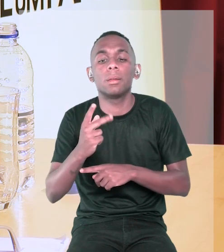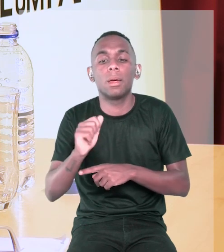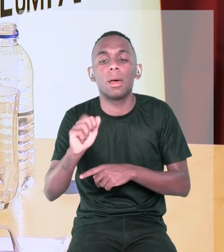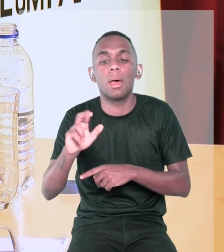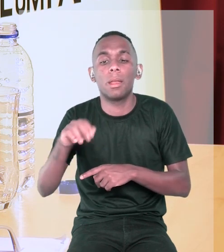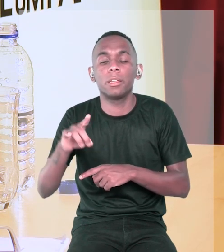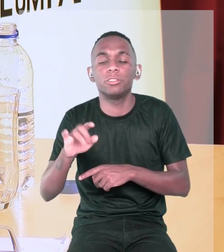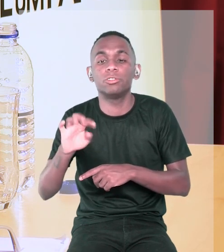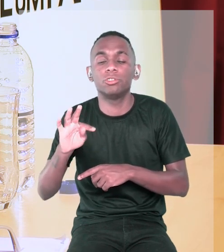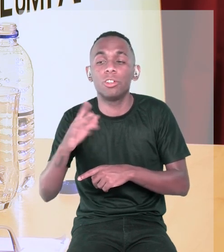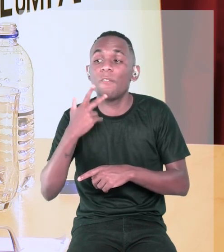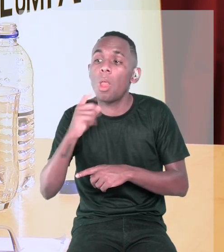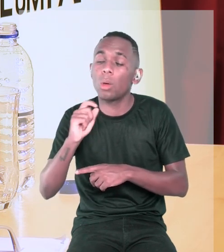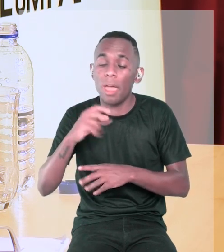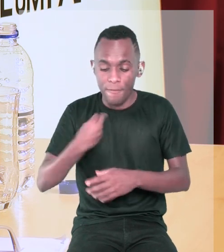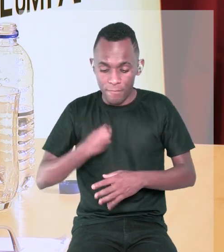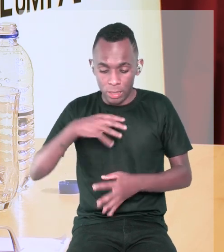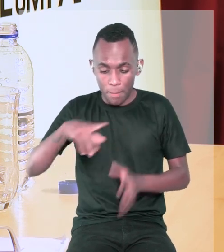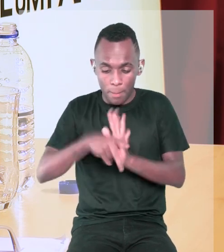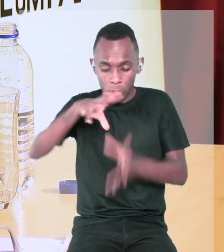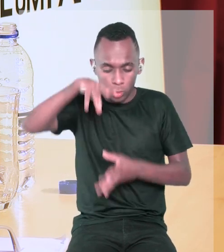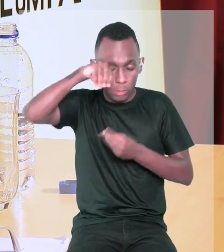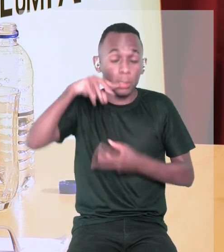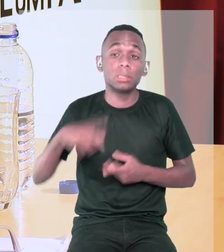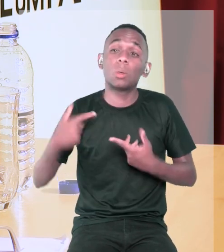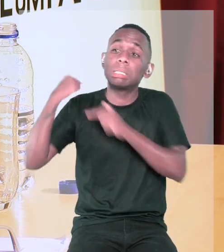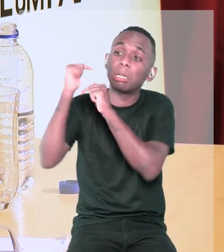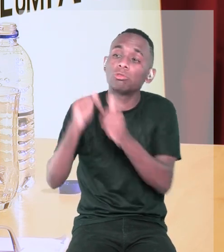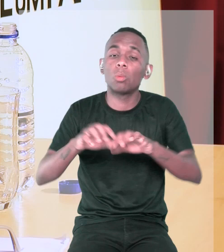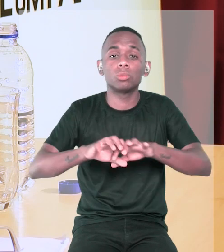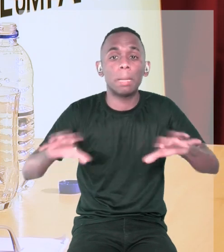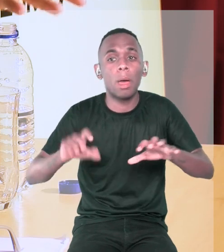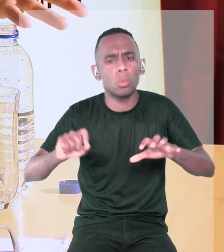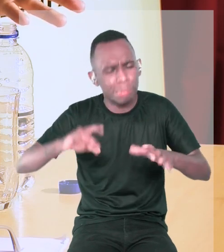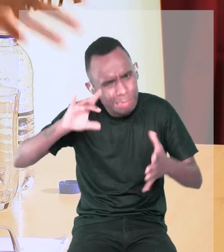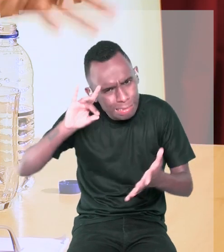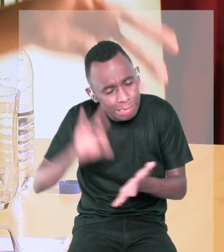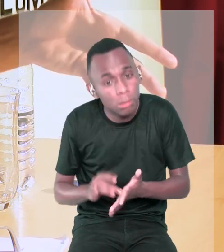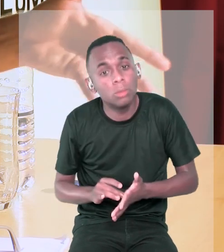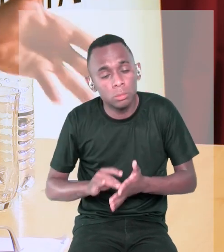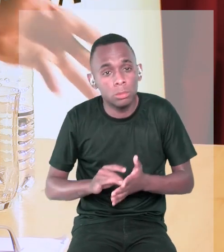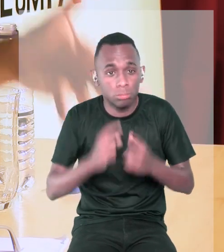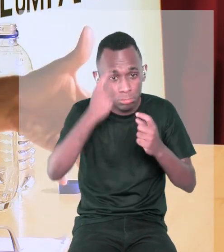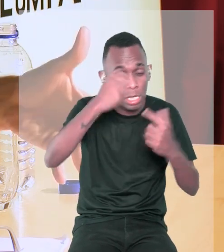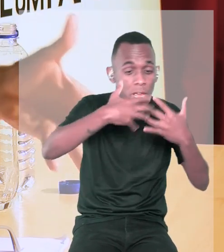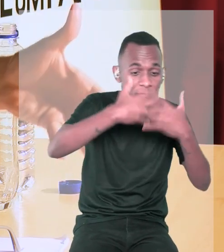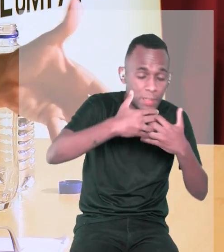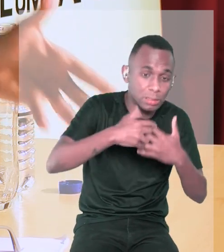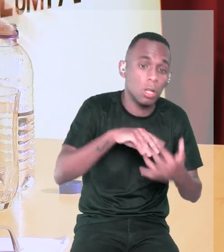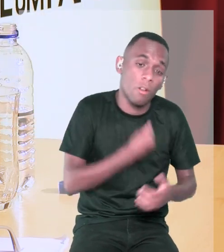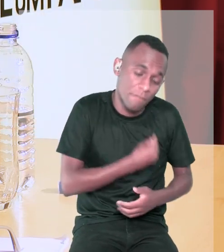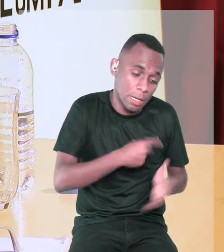separou drasticamente esse pensamento como vida do espírito do que é o corpo como vida